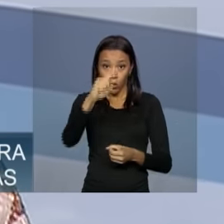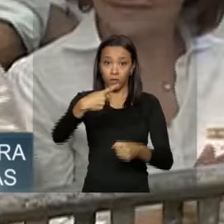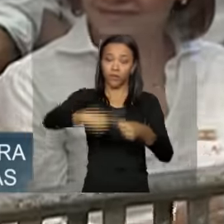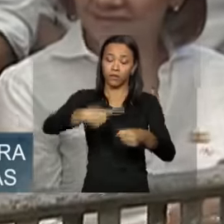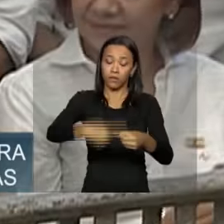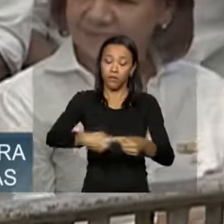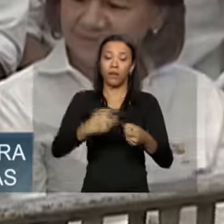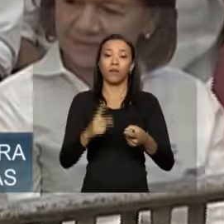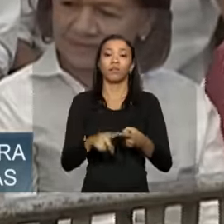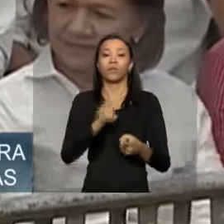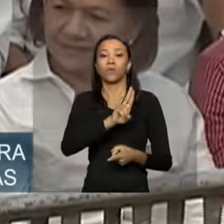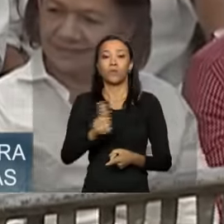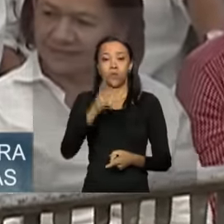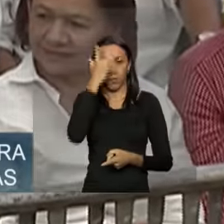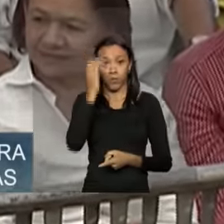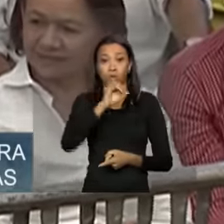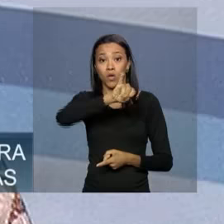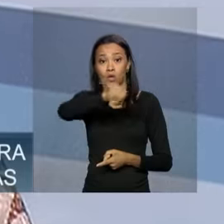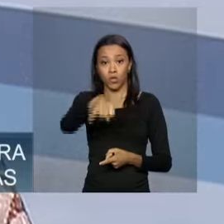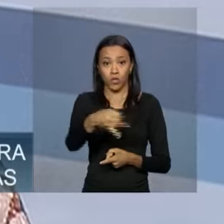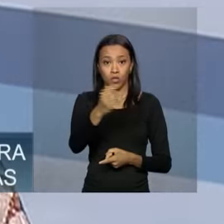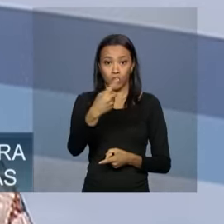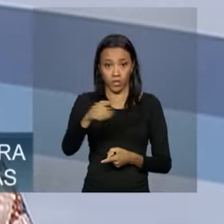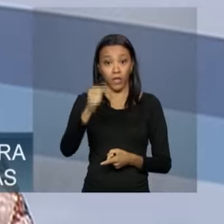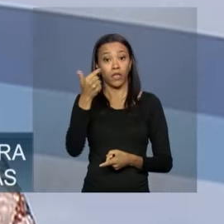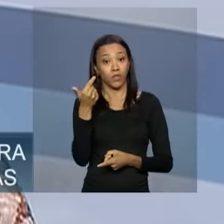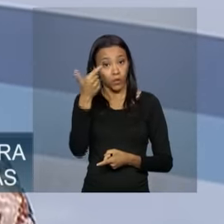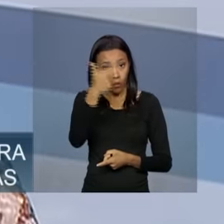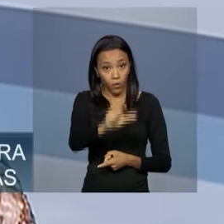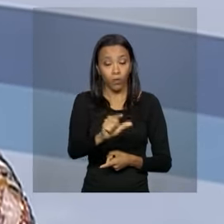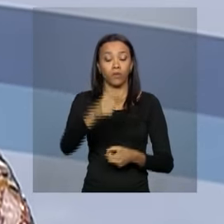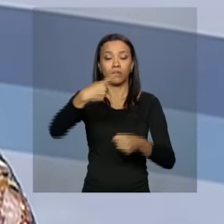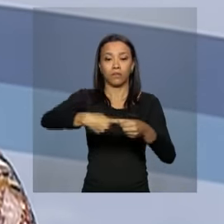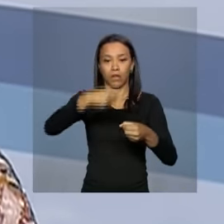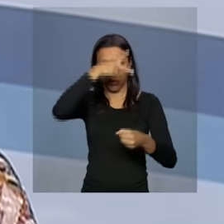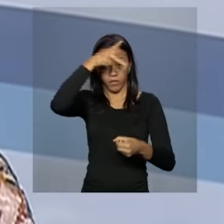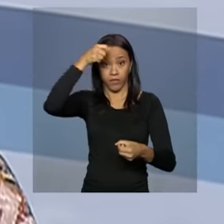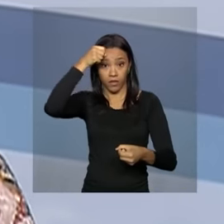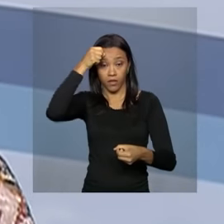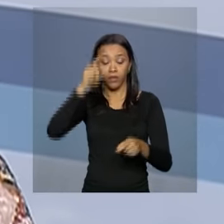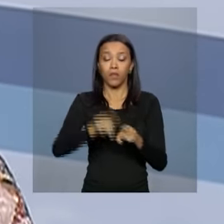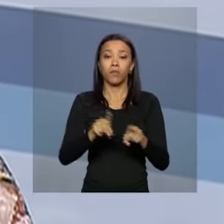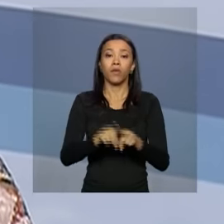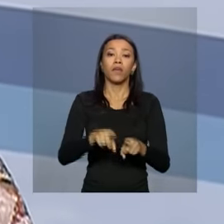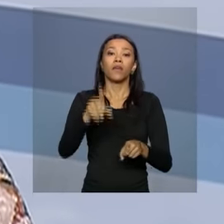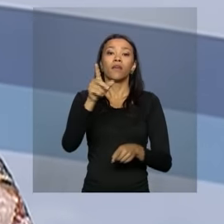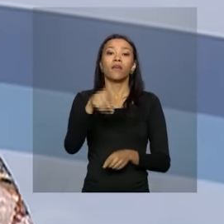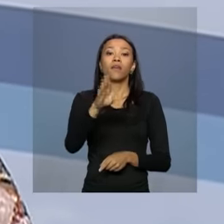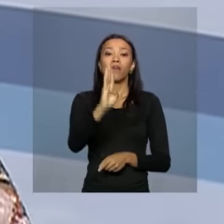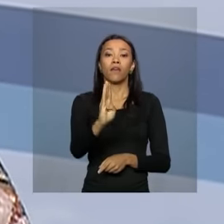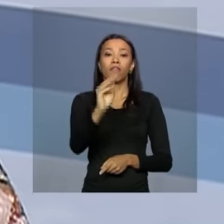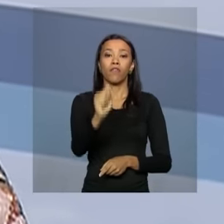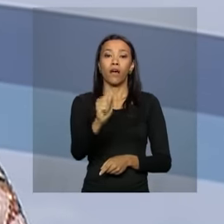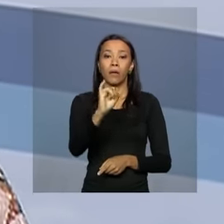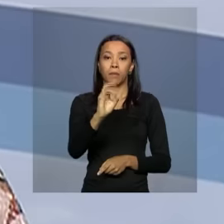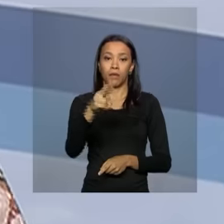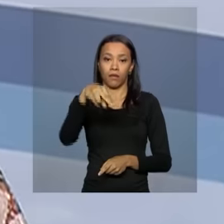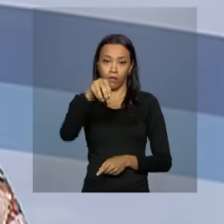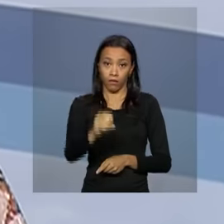Grande, José Gualberto de Olho d'Água do Cansado, Fabiano Ribeiro de Santana de